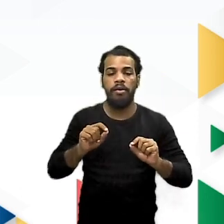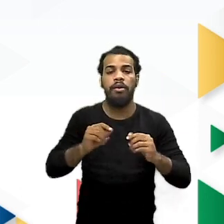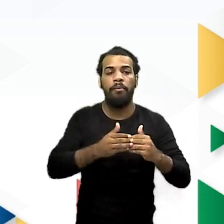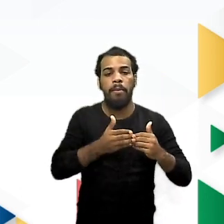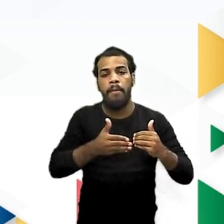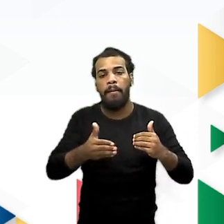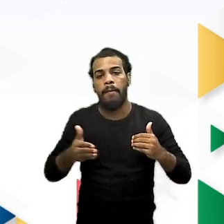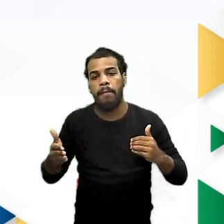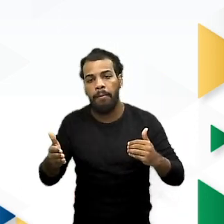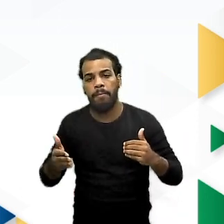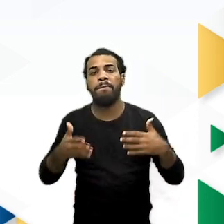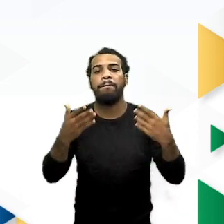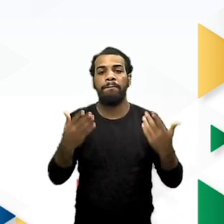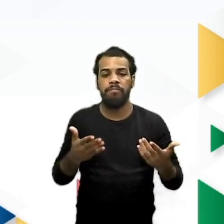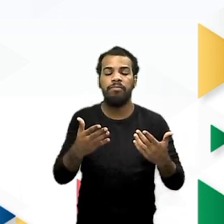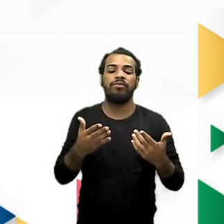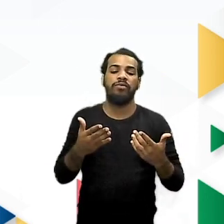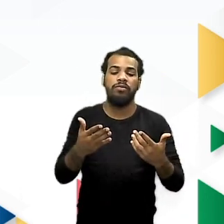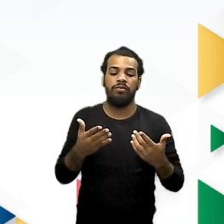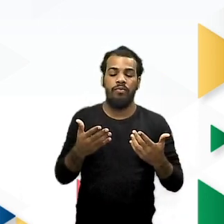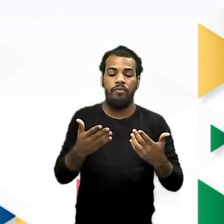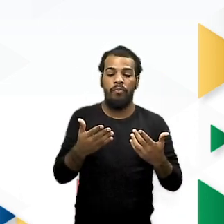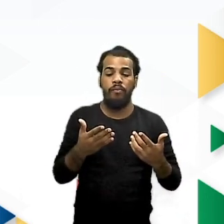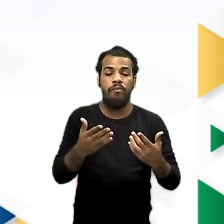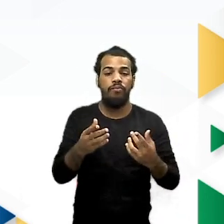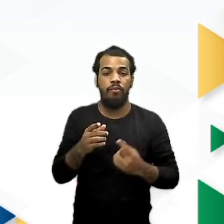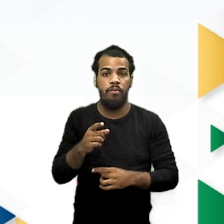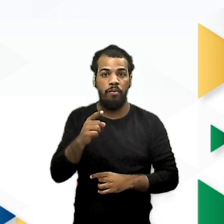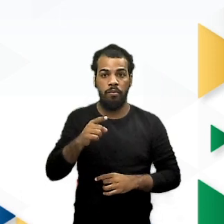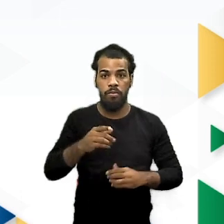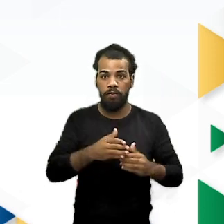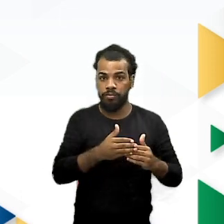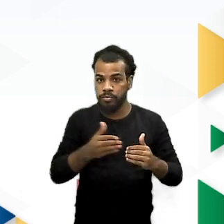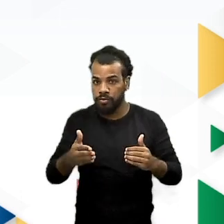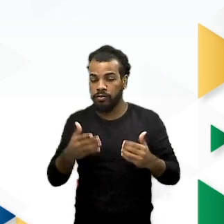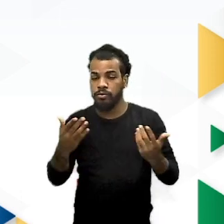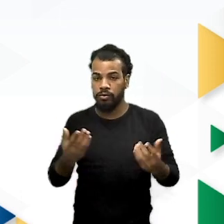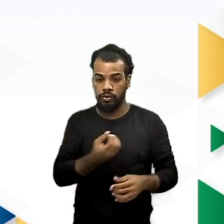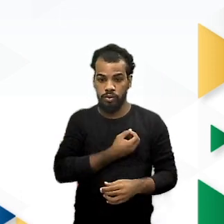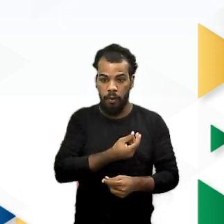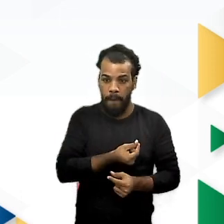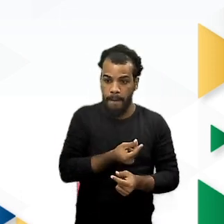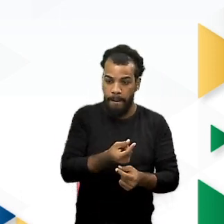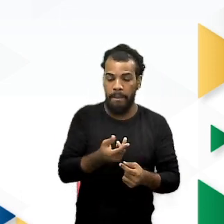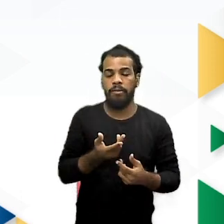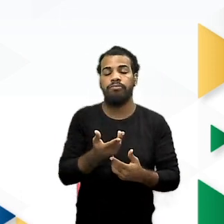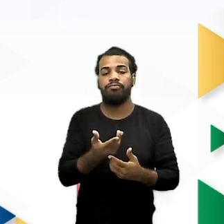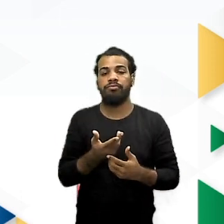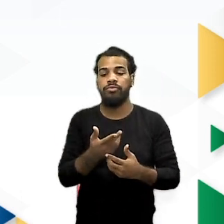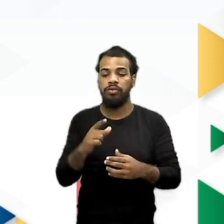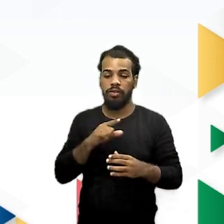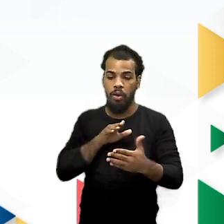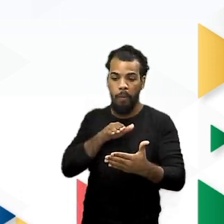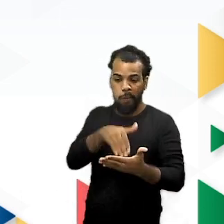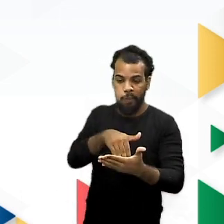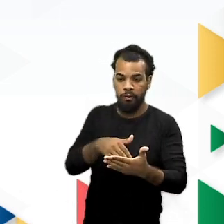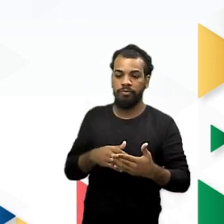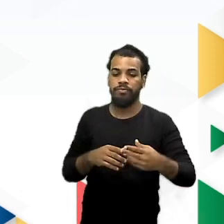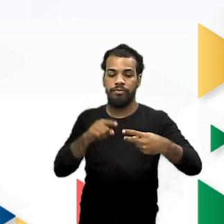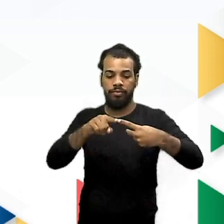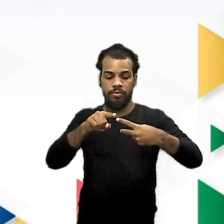que é uma sequência infinita, tá? A sequência com números finitos nós chamamos de sequência não